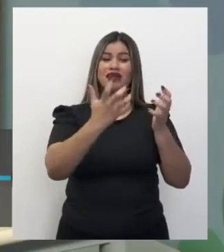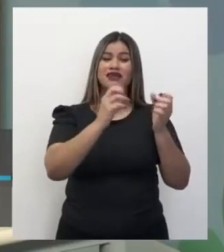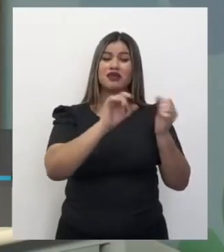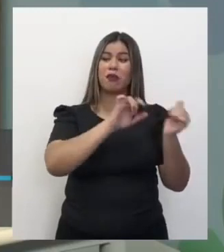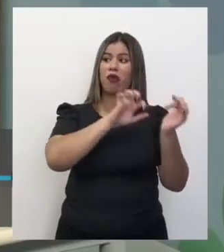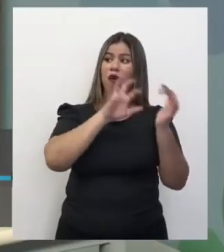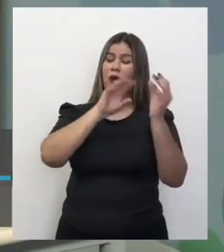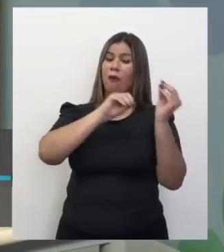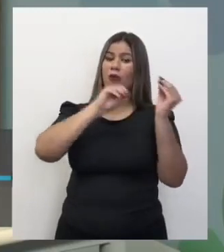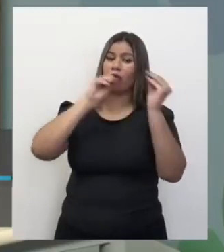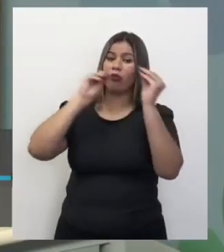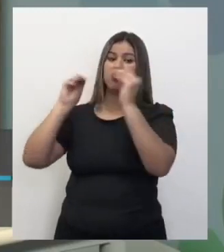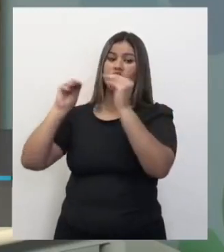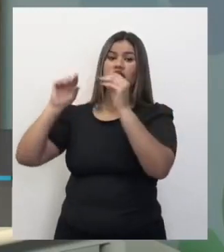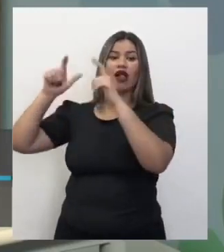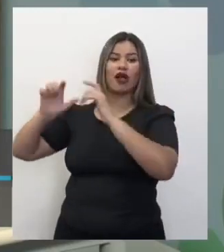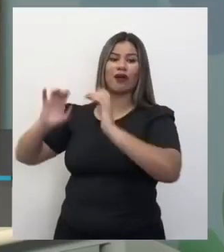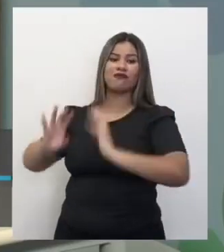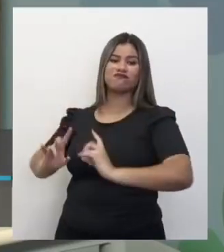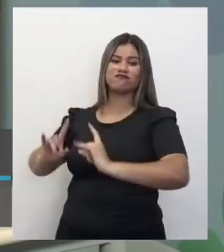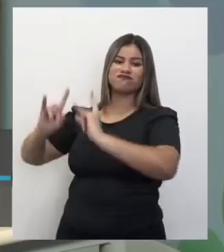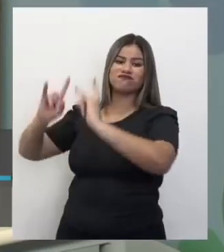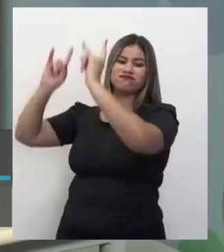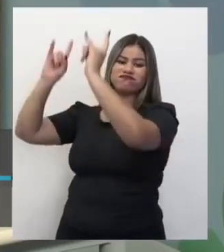meio que